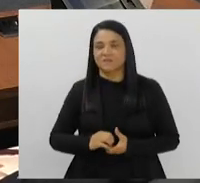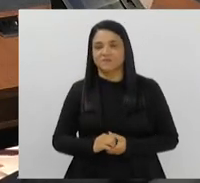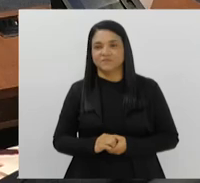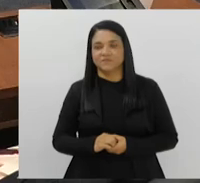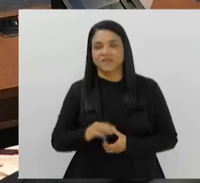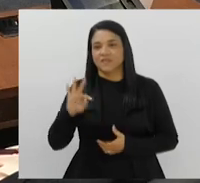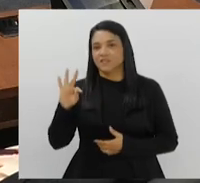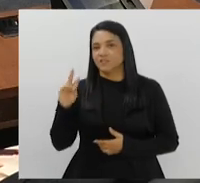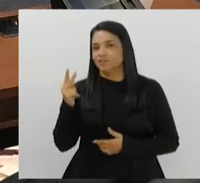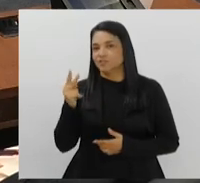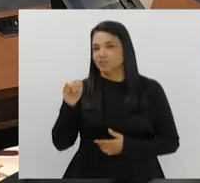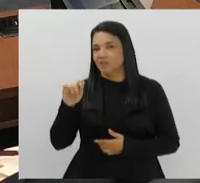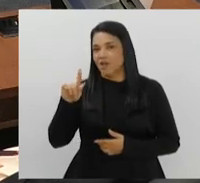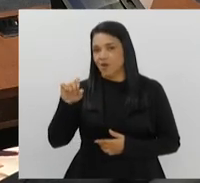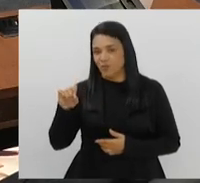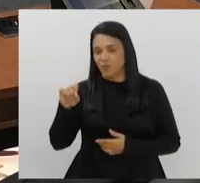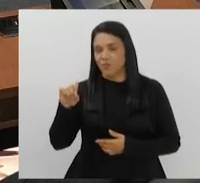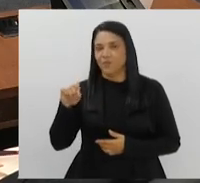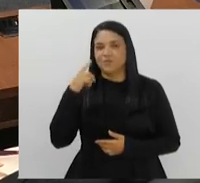Tiago Galhaço.